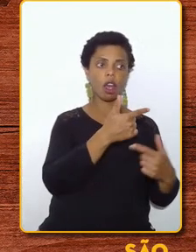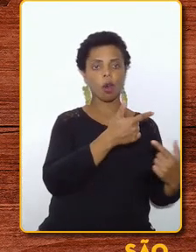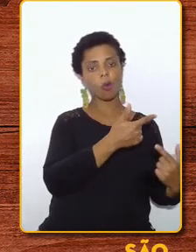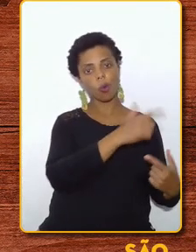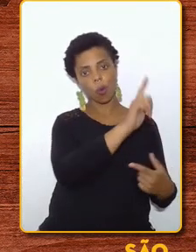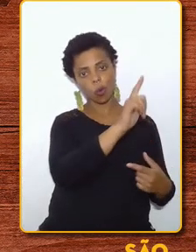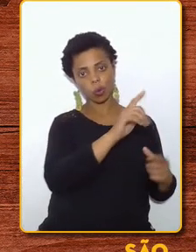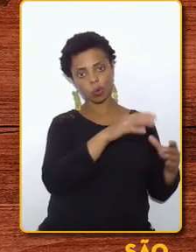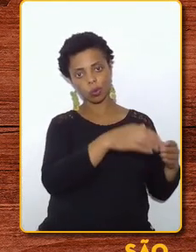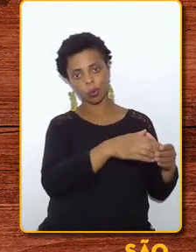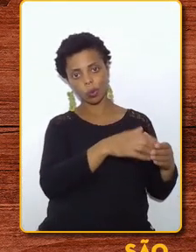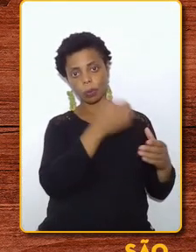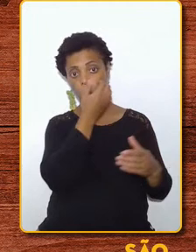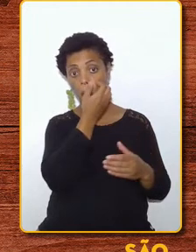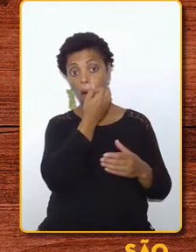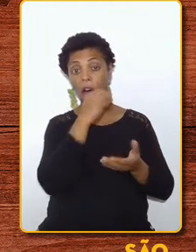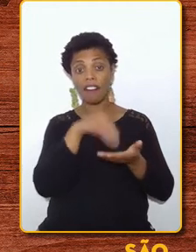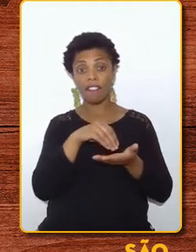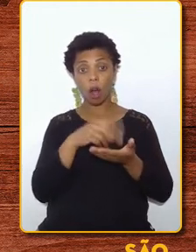Faltam 20 dias.